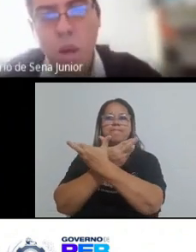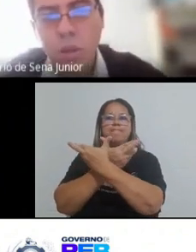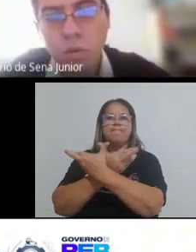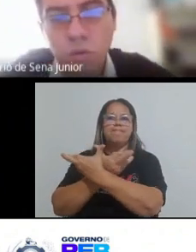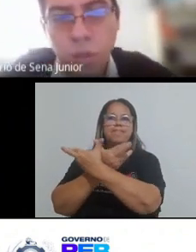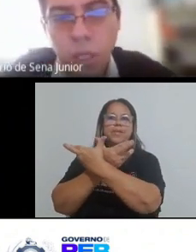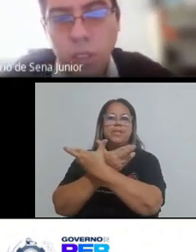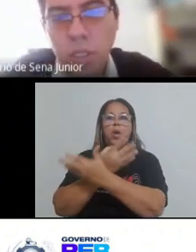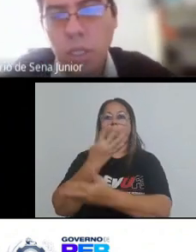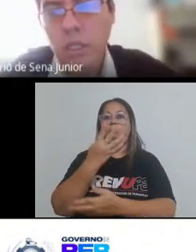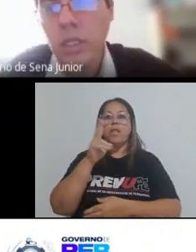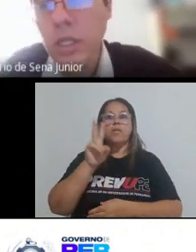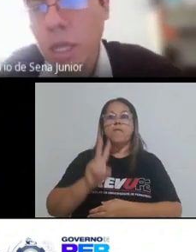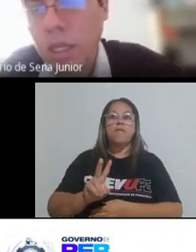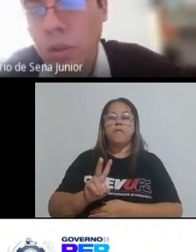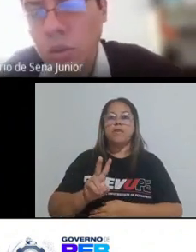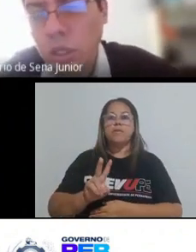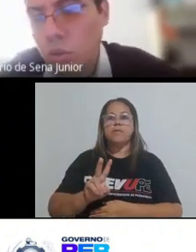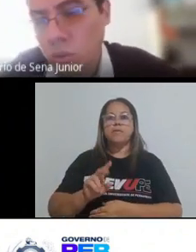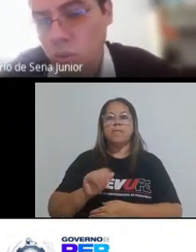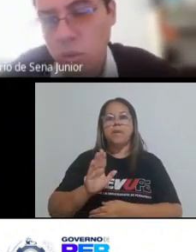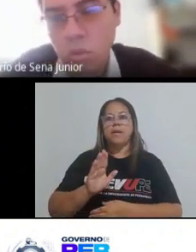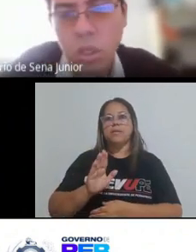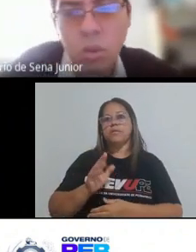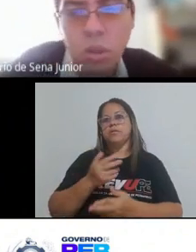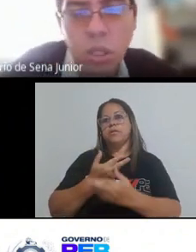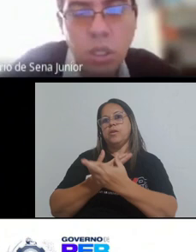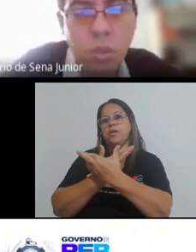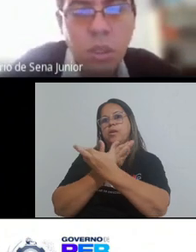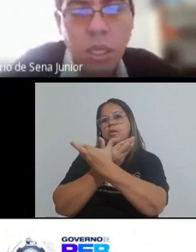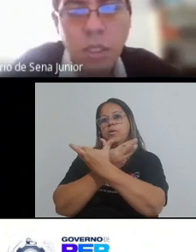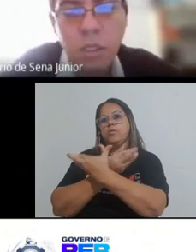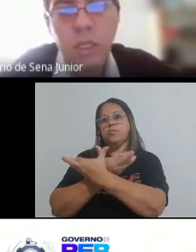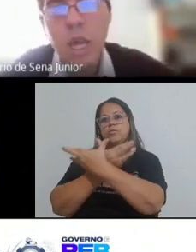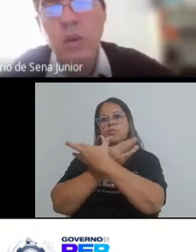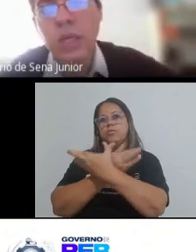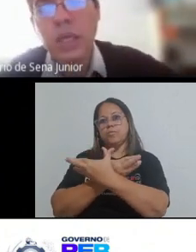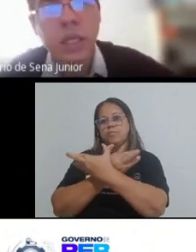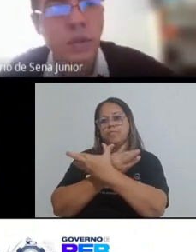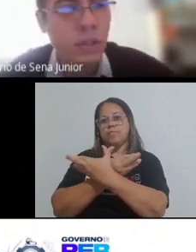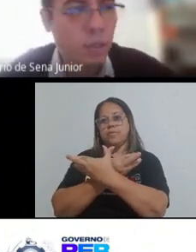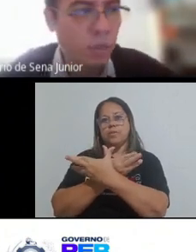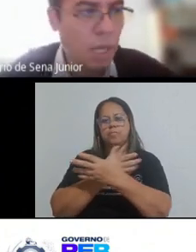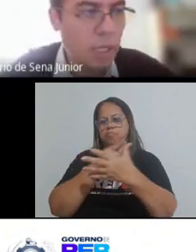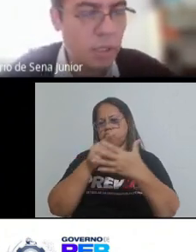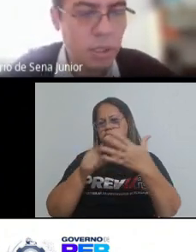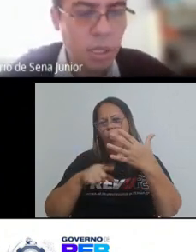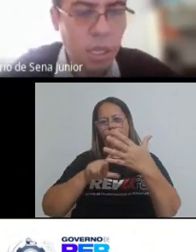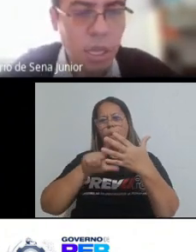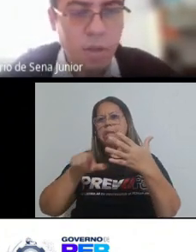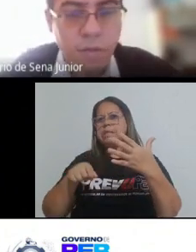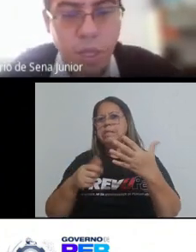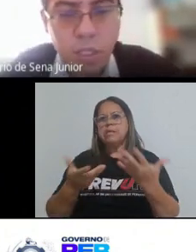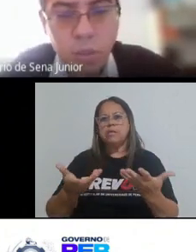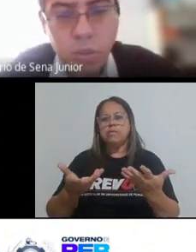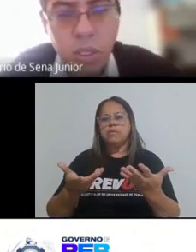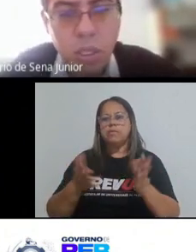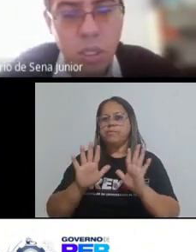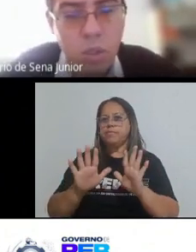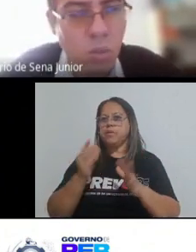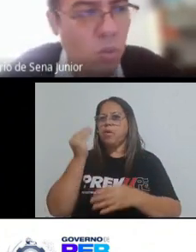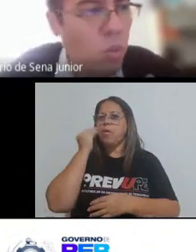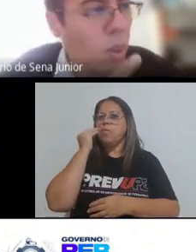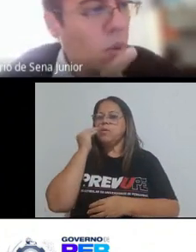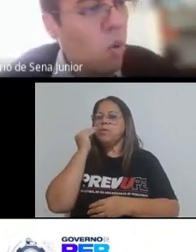quatro vezes a energia cinética do segundo, o que não atende em nenhuma das alternativas apontadas. Veja o